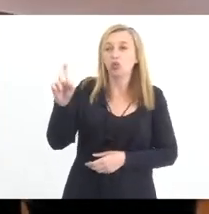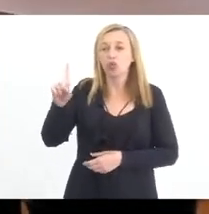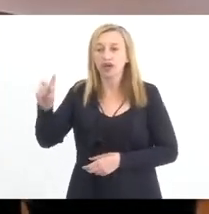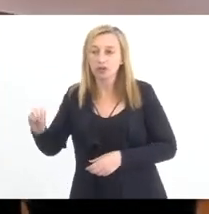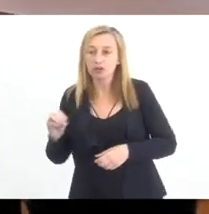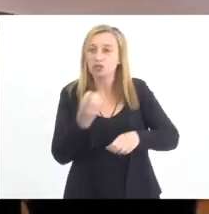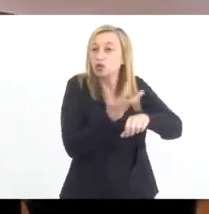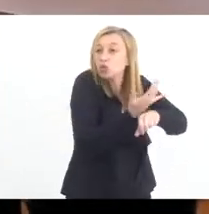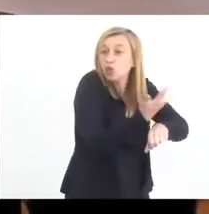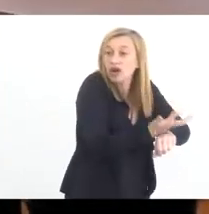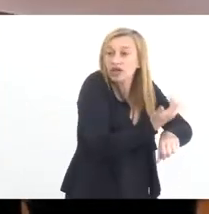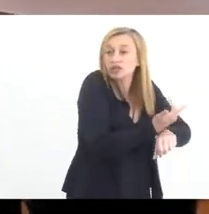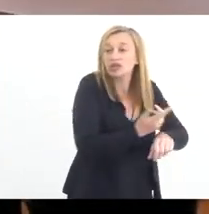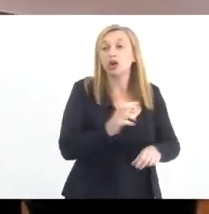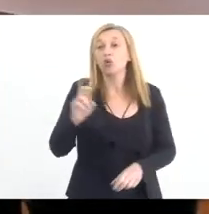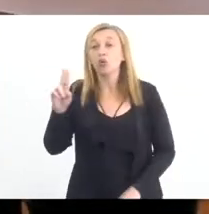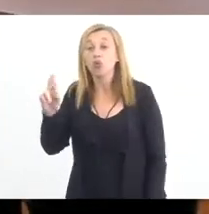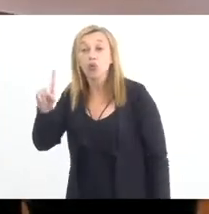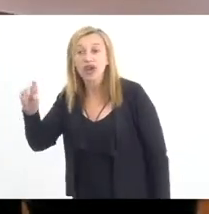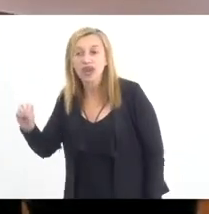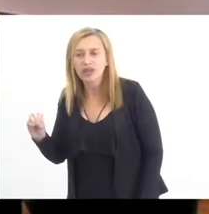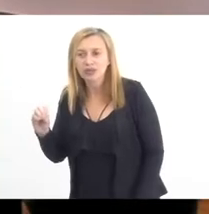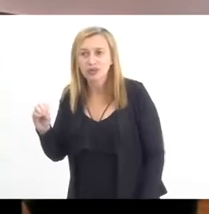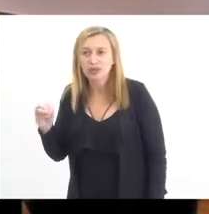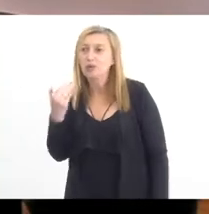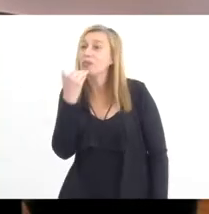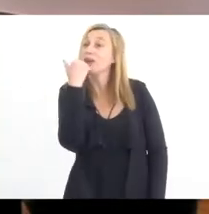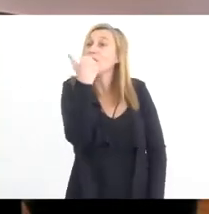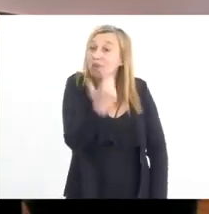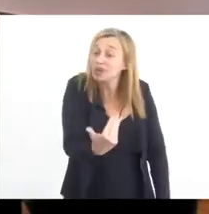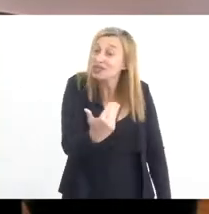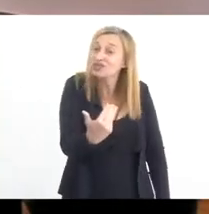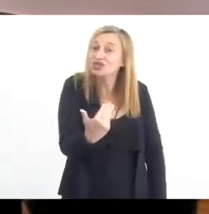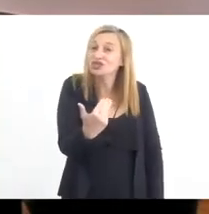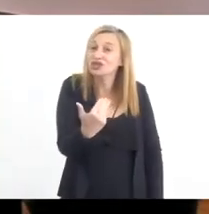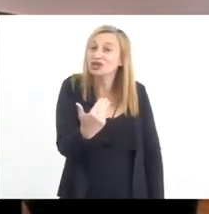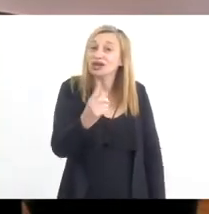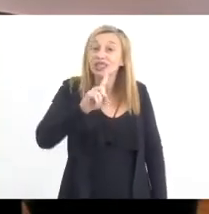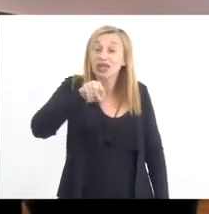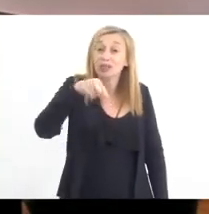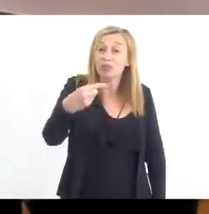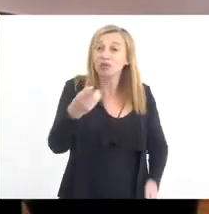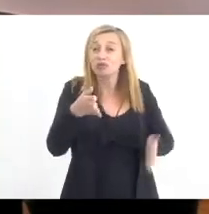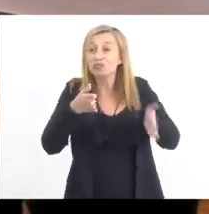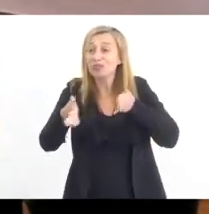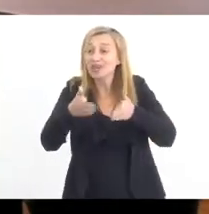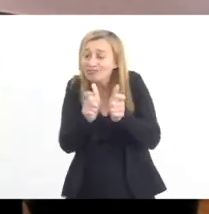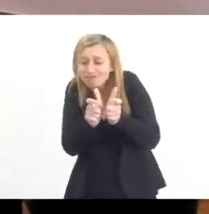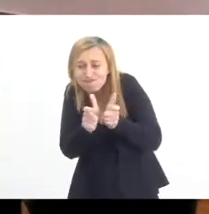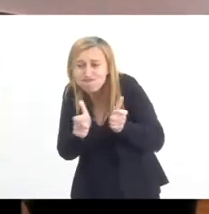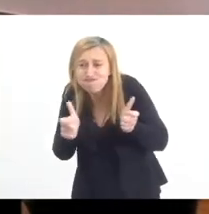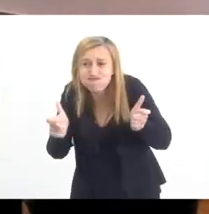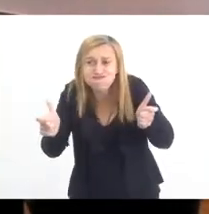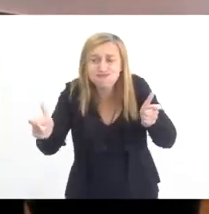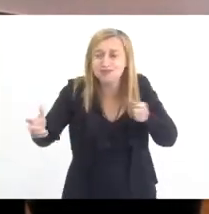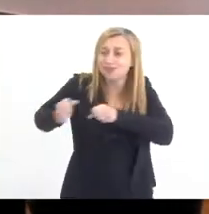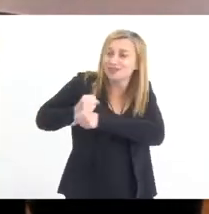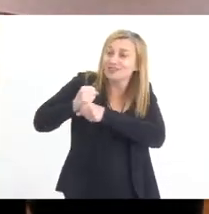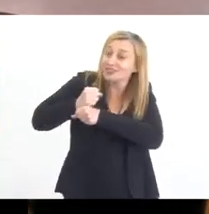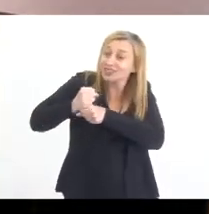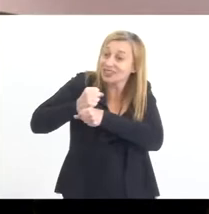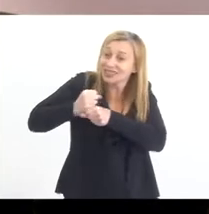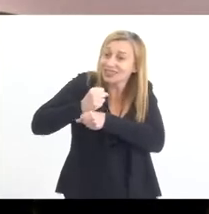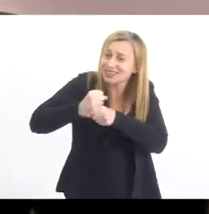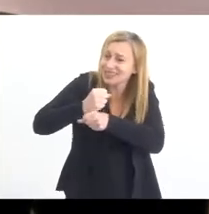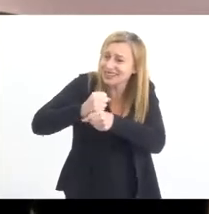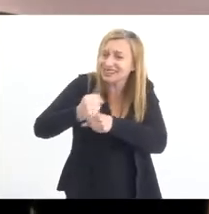UERJ, sendo que a UESO está fazendo esse pedido depois de um período imenso, de anos de